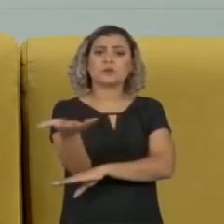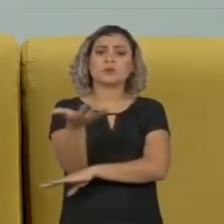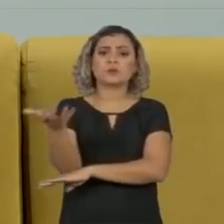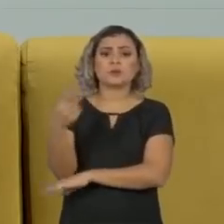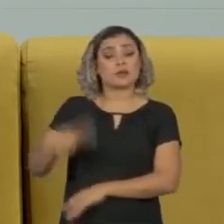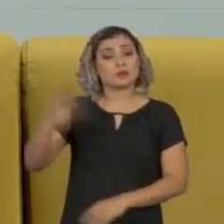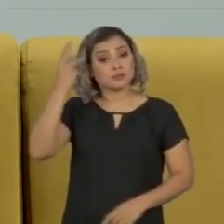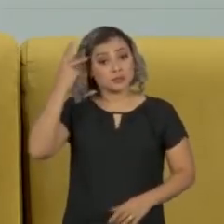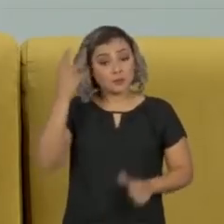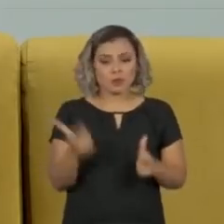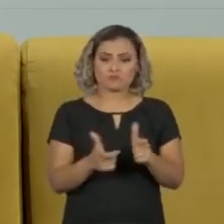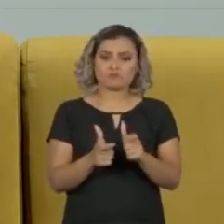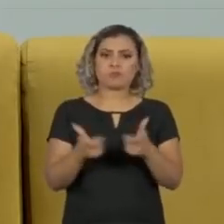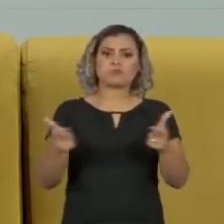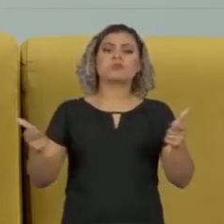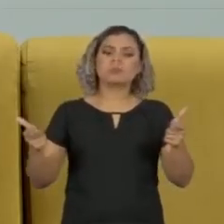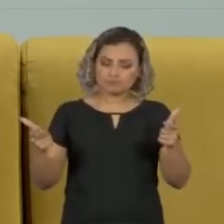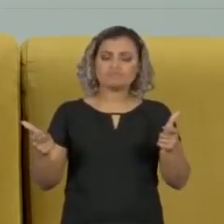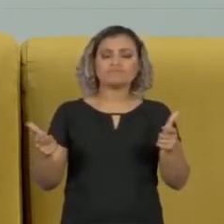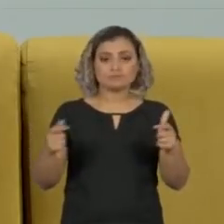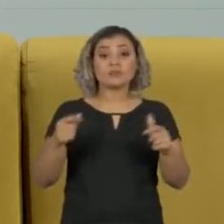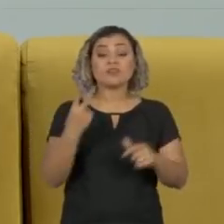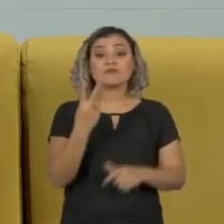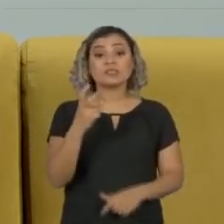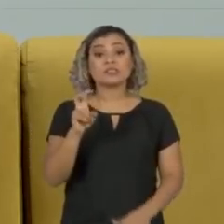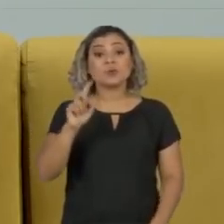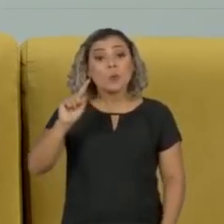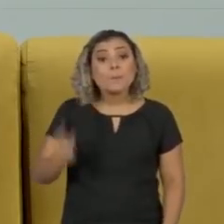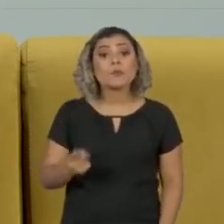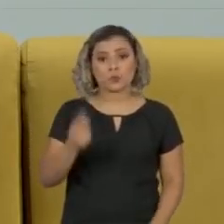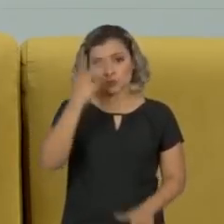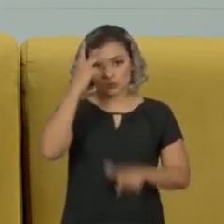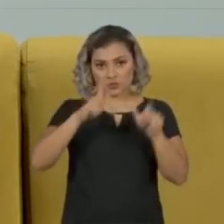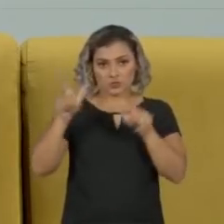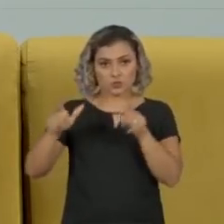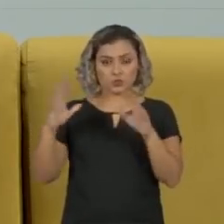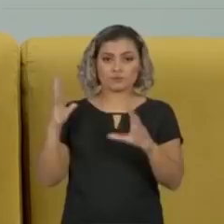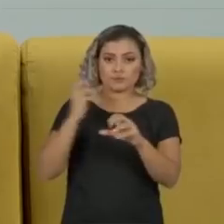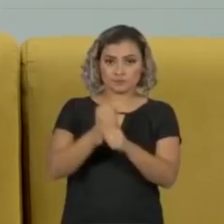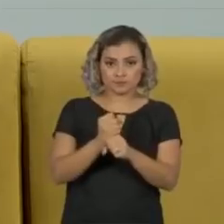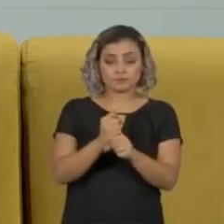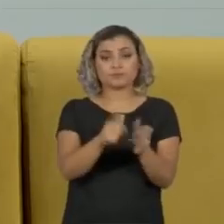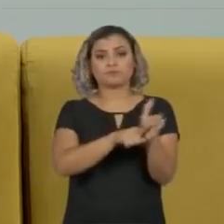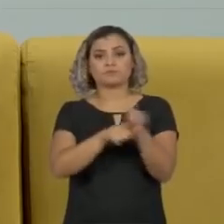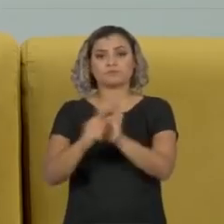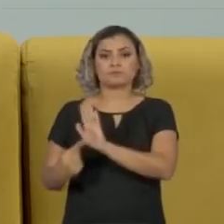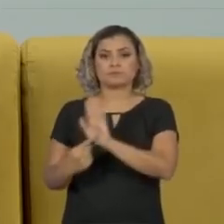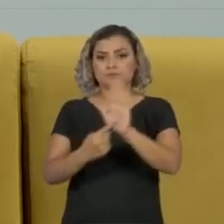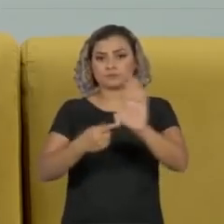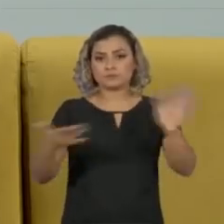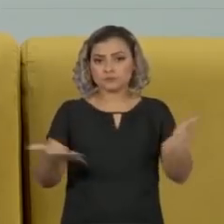país cresceu nos últimos anos e hoje é de quase 25 mil pessoas. O censo foi divulgado hoje junto com